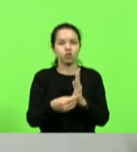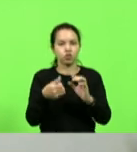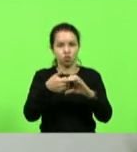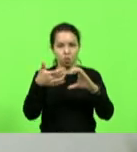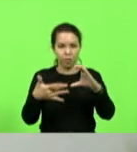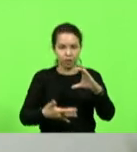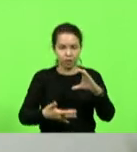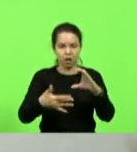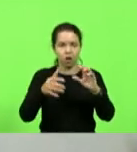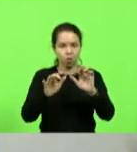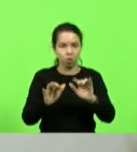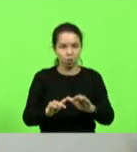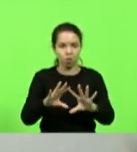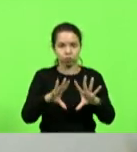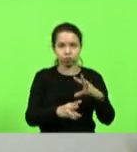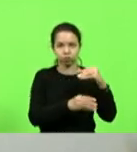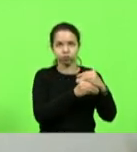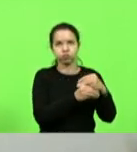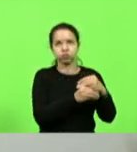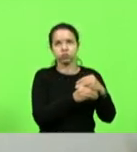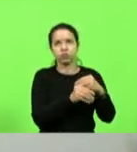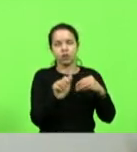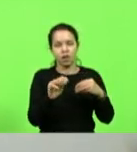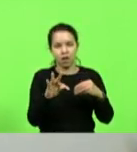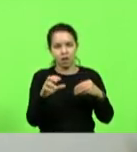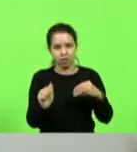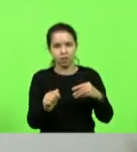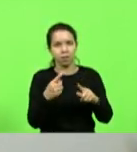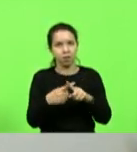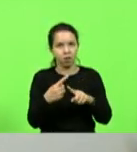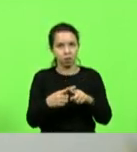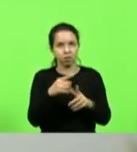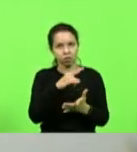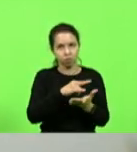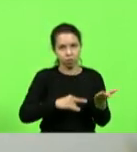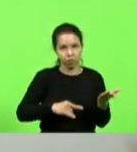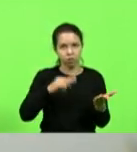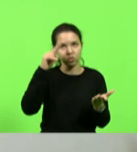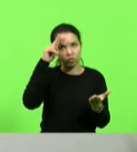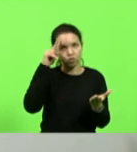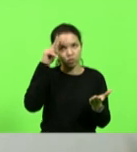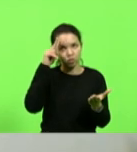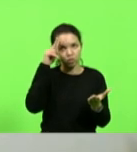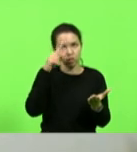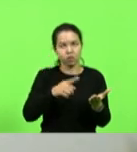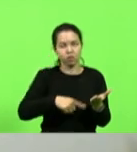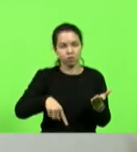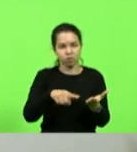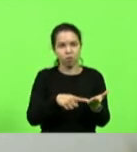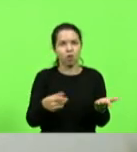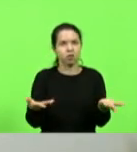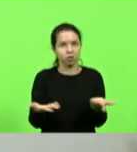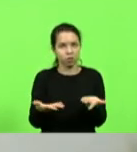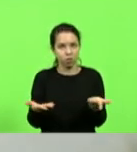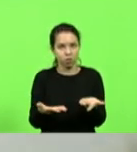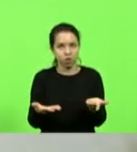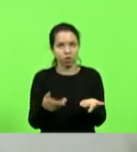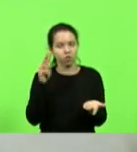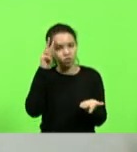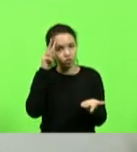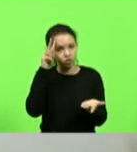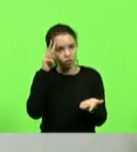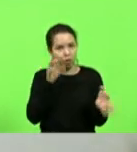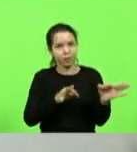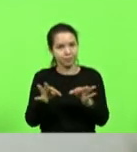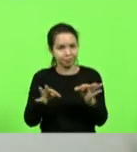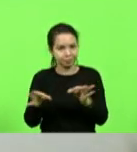ata desta audiência, porque é um documento histórico, né? Nós estamos aqui fazendo história. Então,